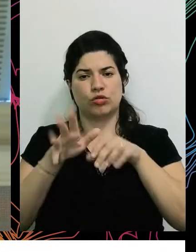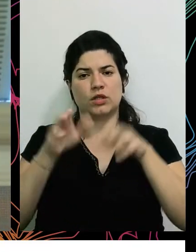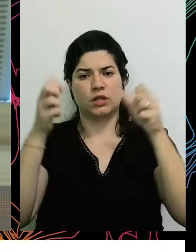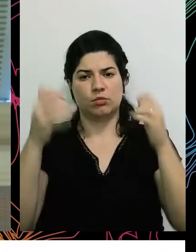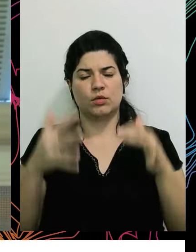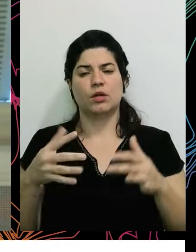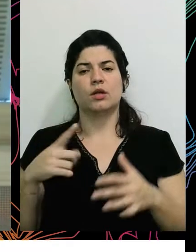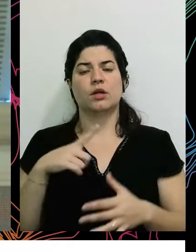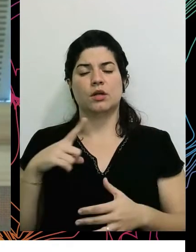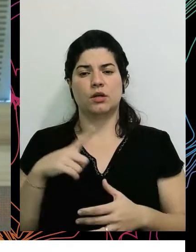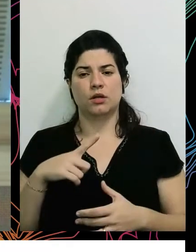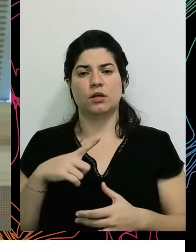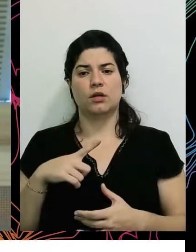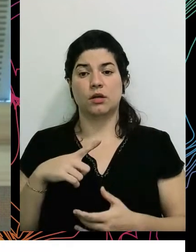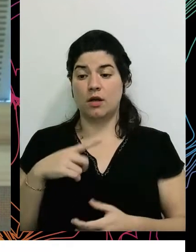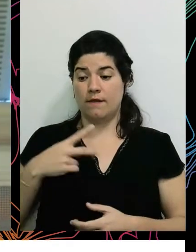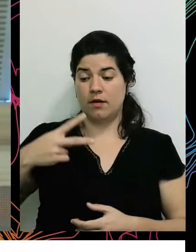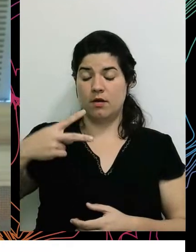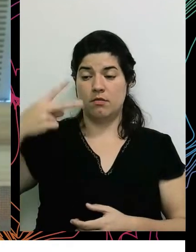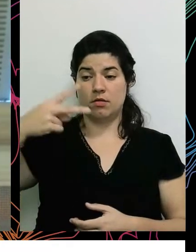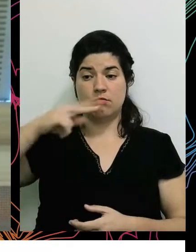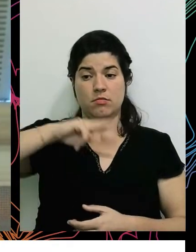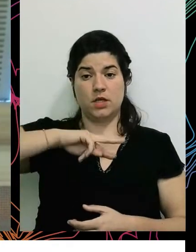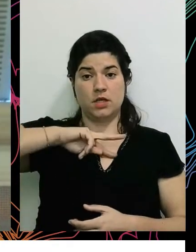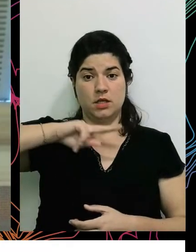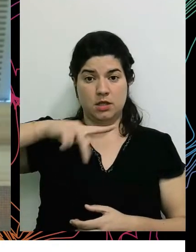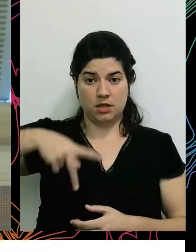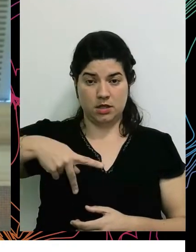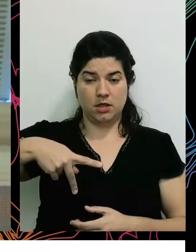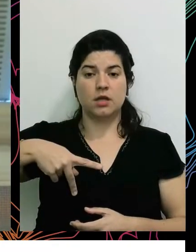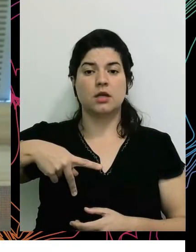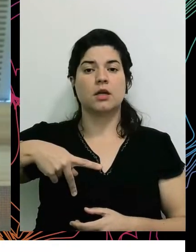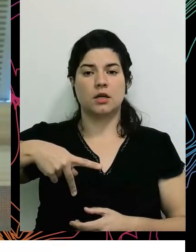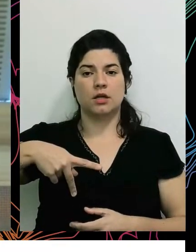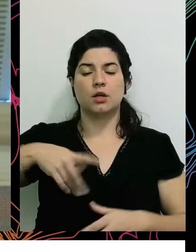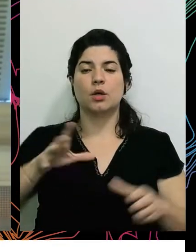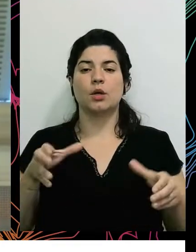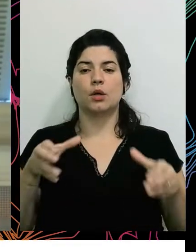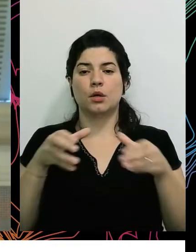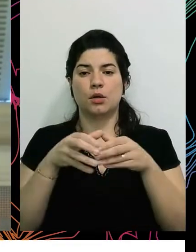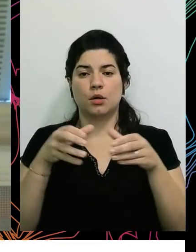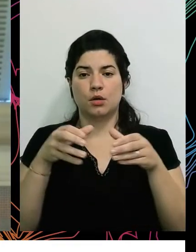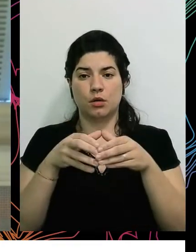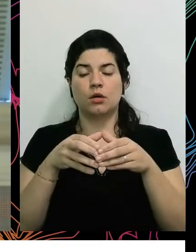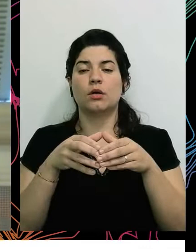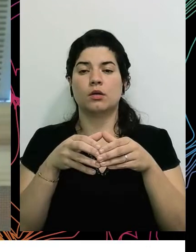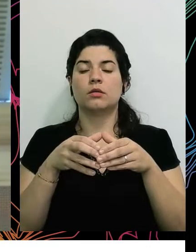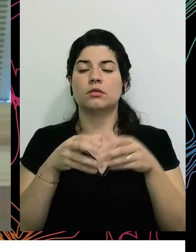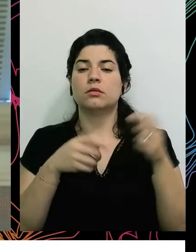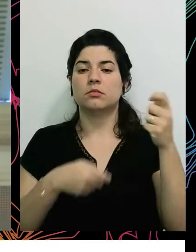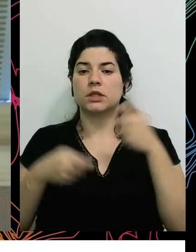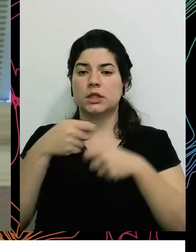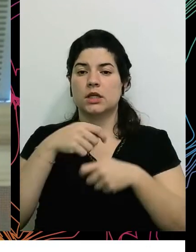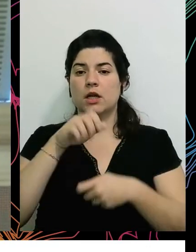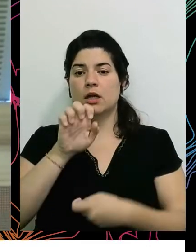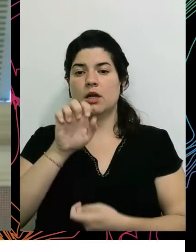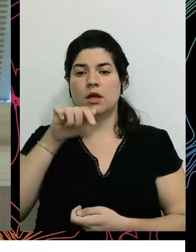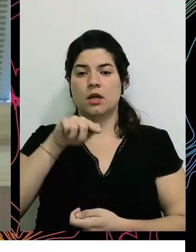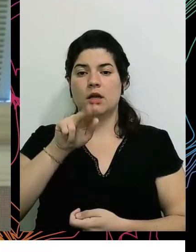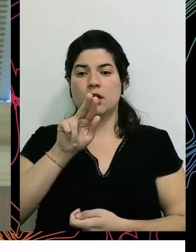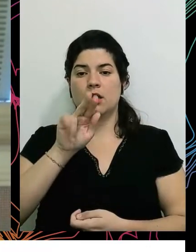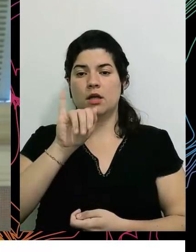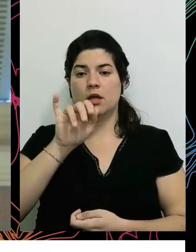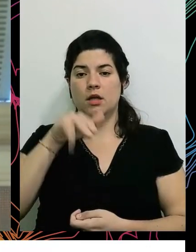falou, eu sou vice-presidenta e membro do comitê executivo da Equinor. Estou encarregada de todo o